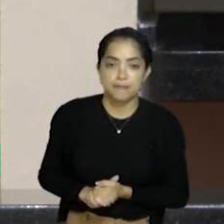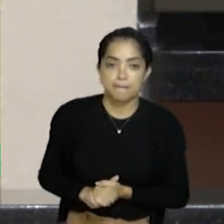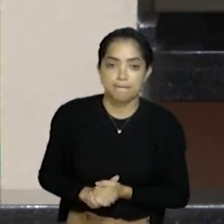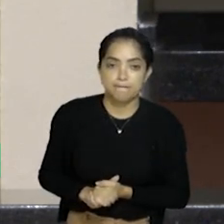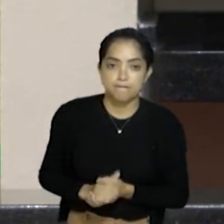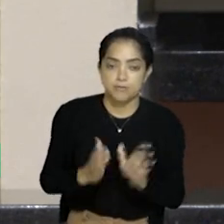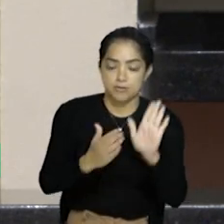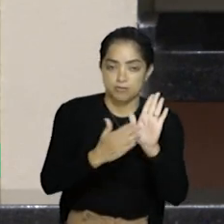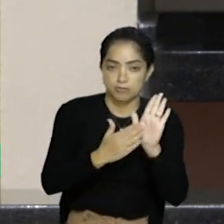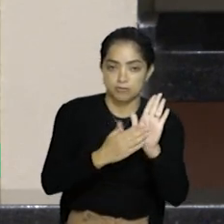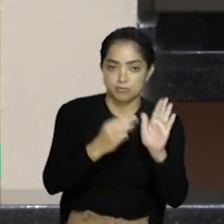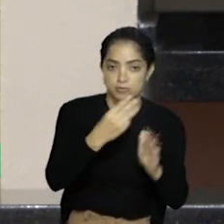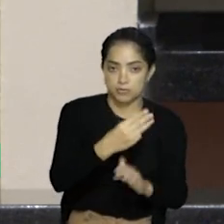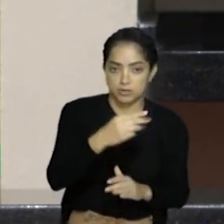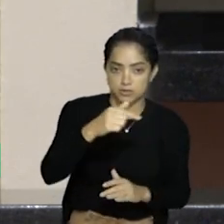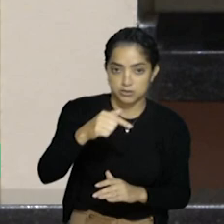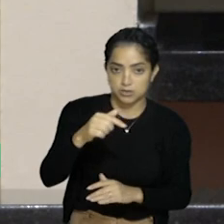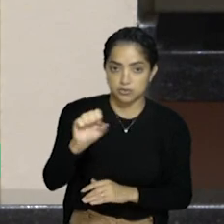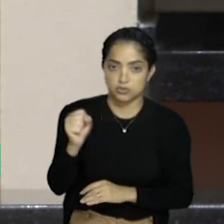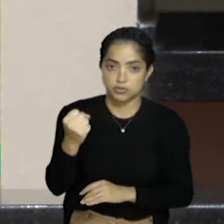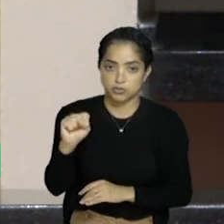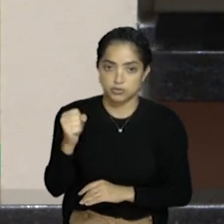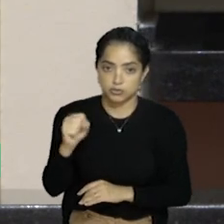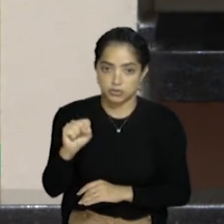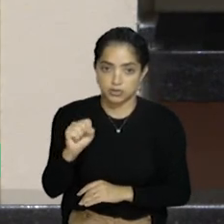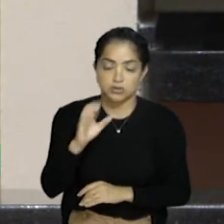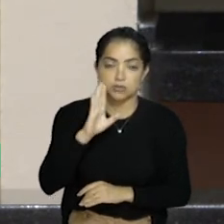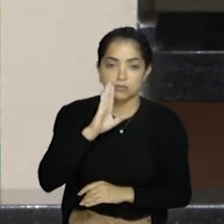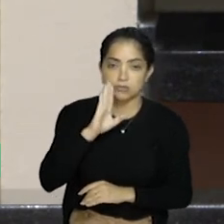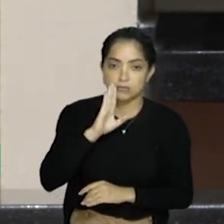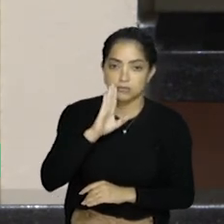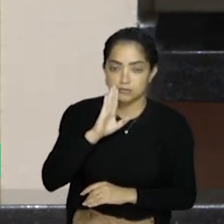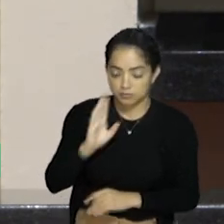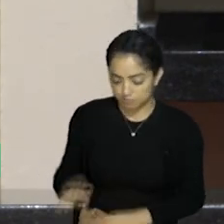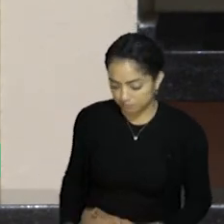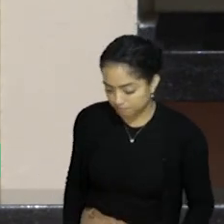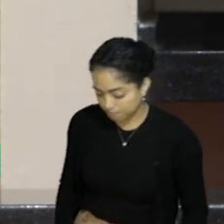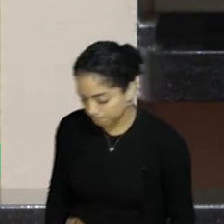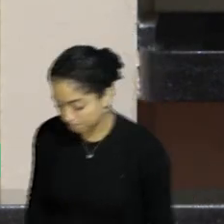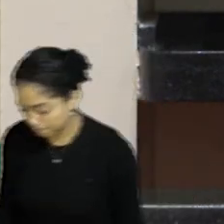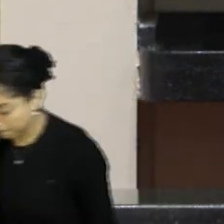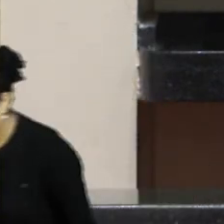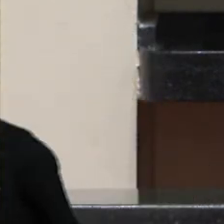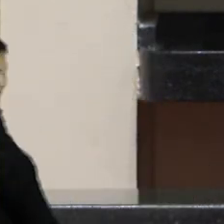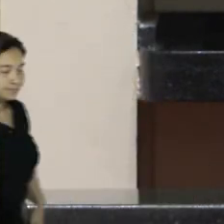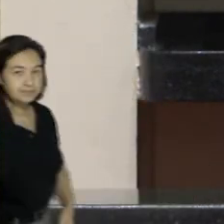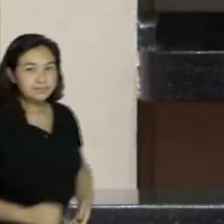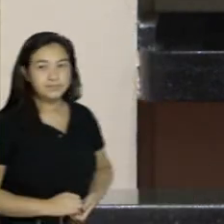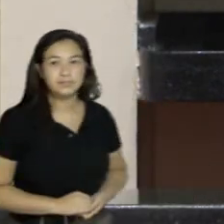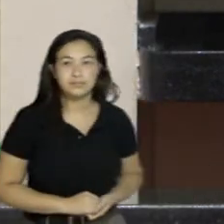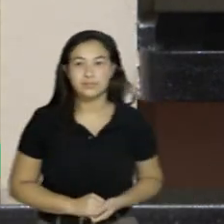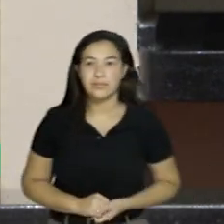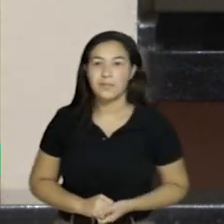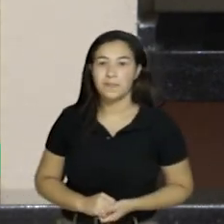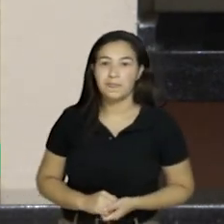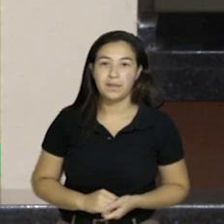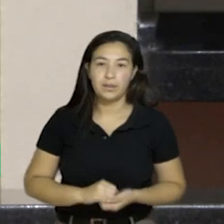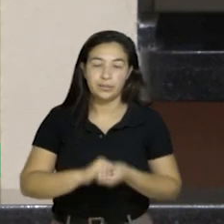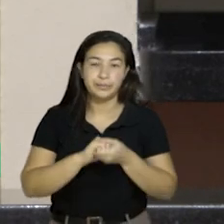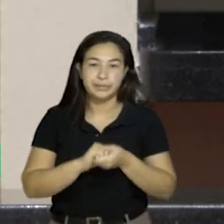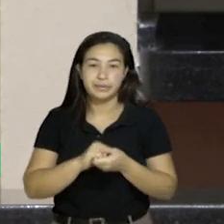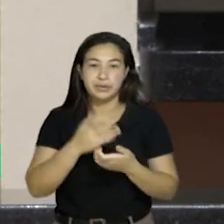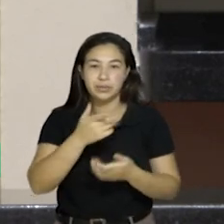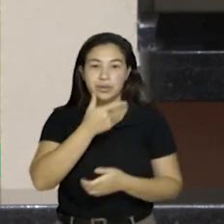proposição 378 Deputado Nilson Berlanda cumprimentando o provedor da Irmandade Senhor